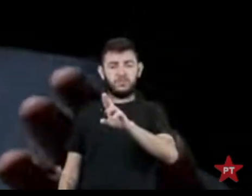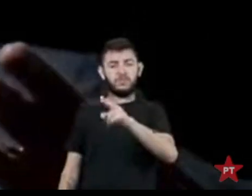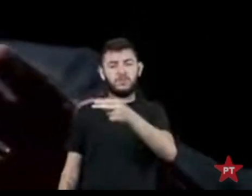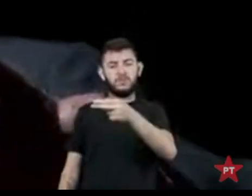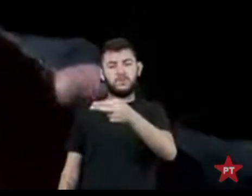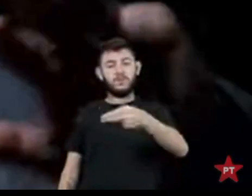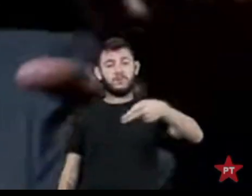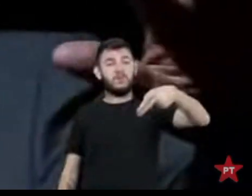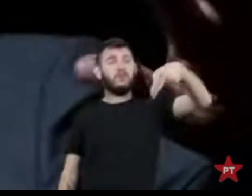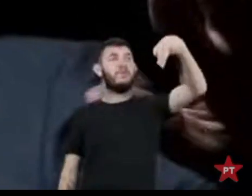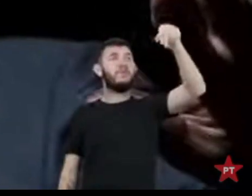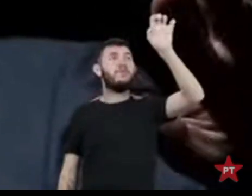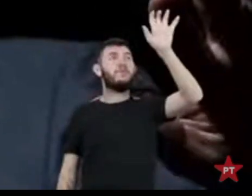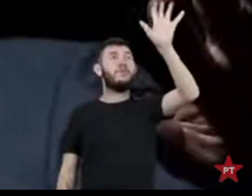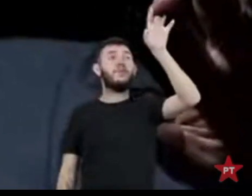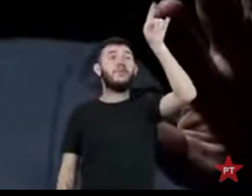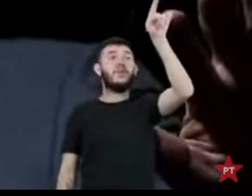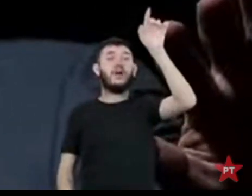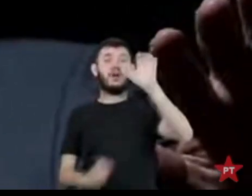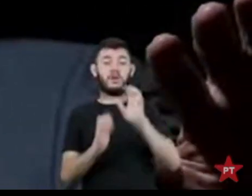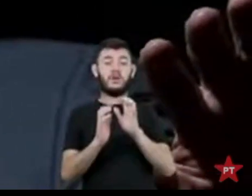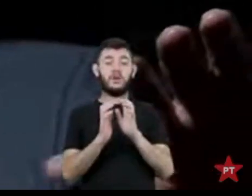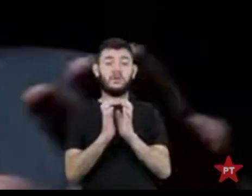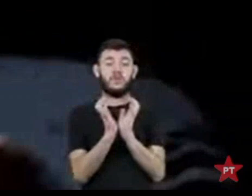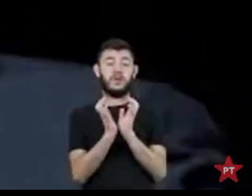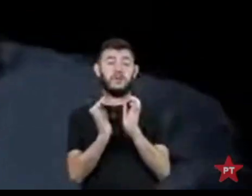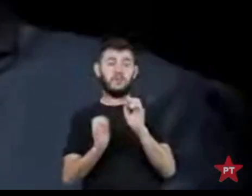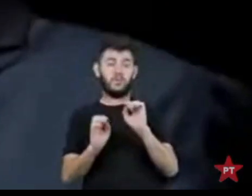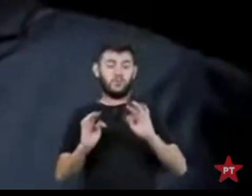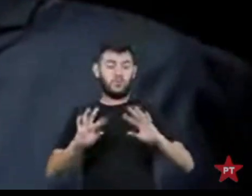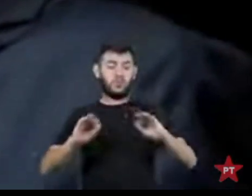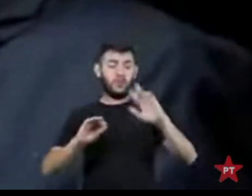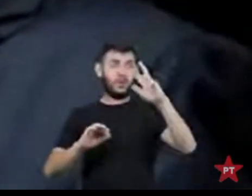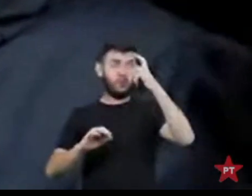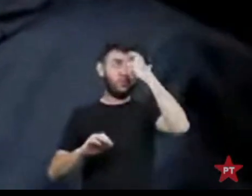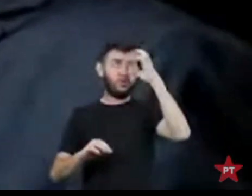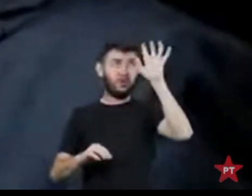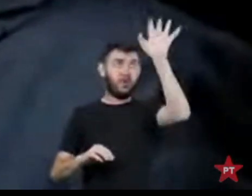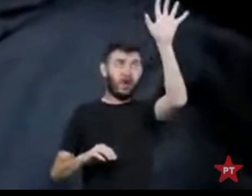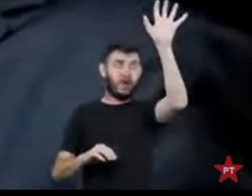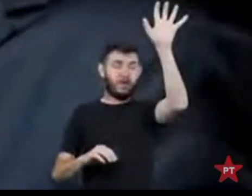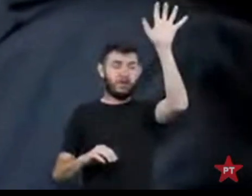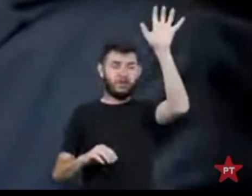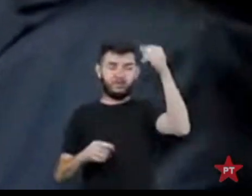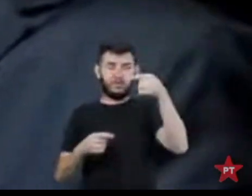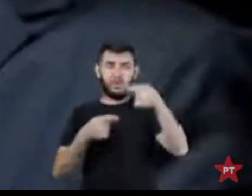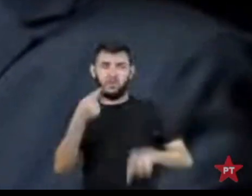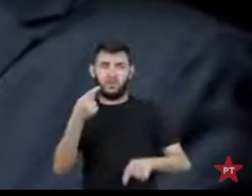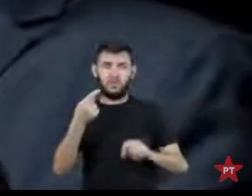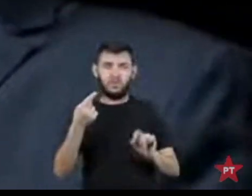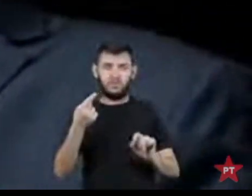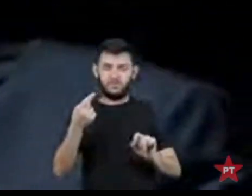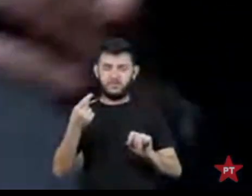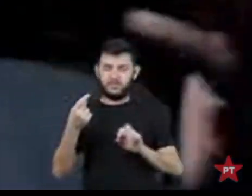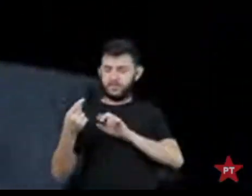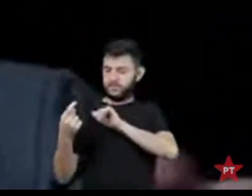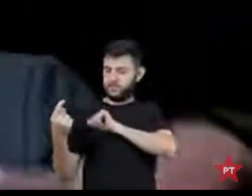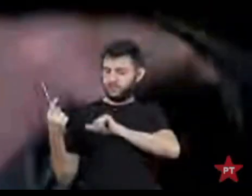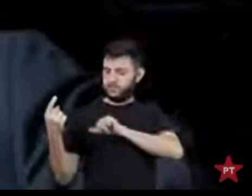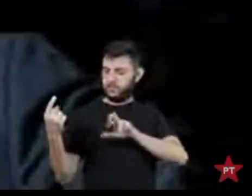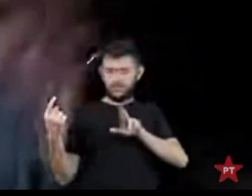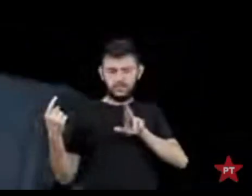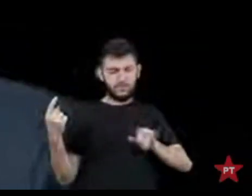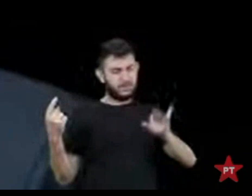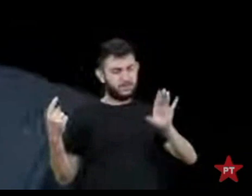não pertence ao eixo Rio-São Paulo. Né? A gente não sabe muitas vezes o que acontece de cultura na Paraíba, no Rio